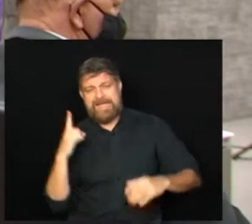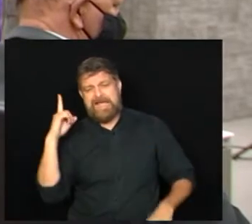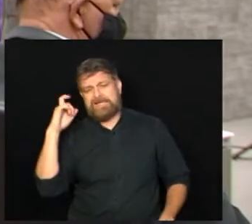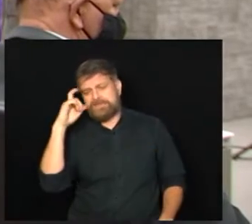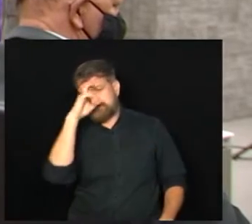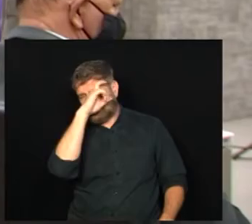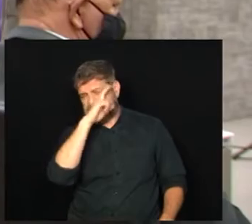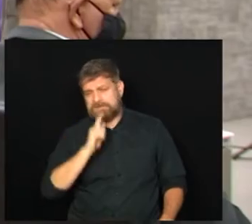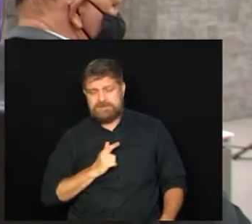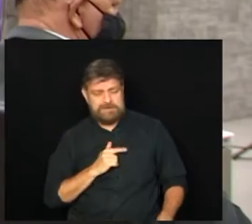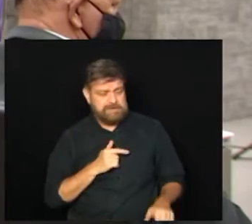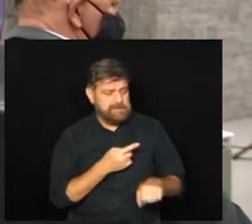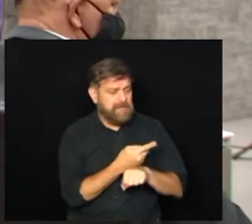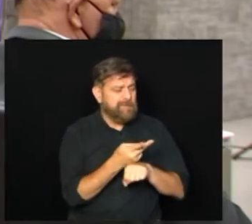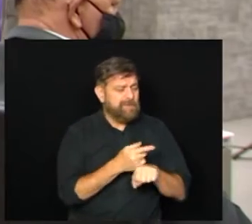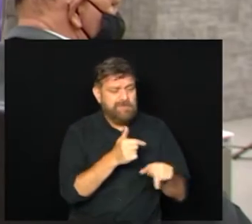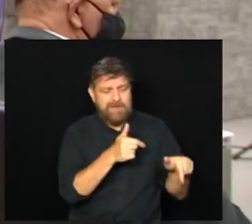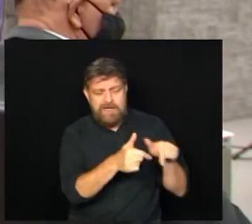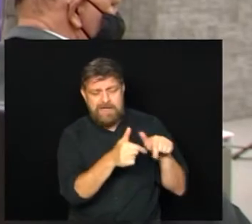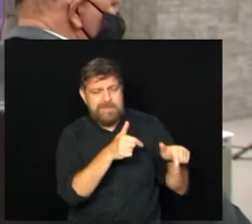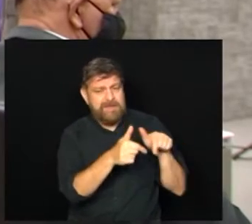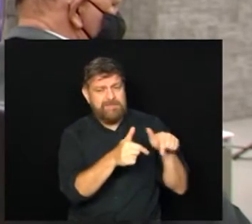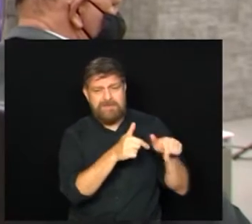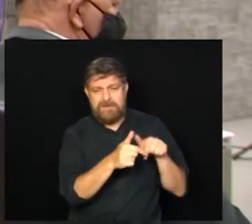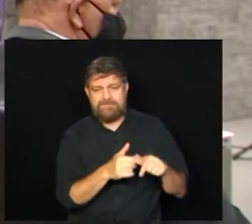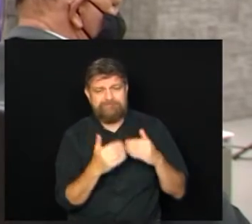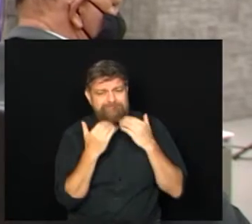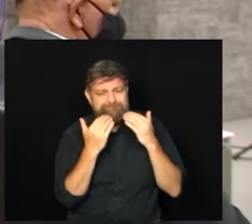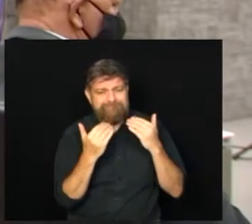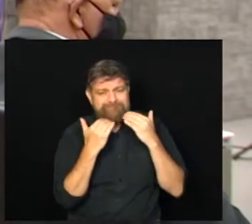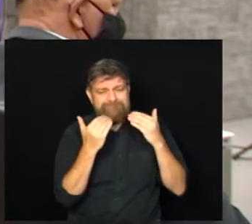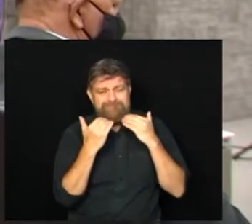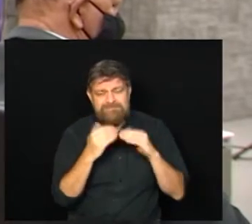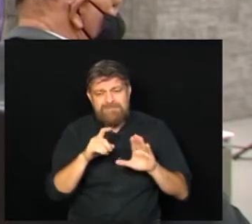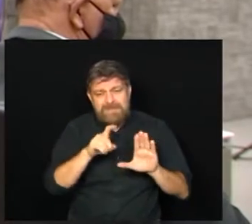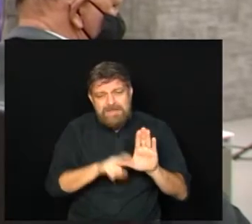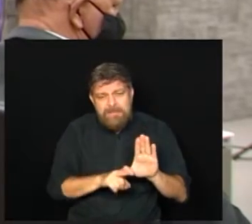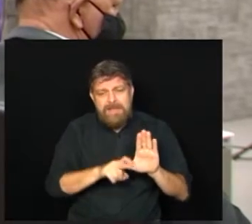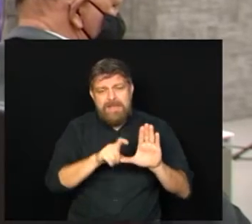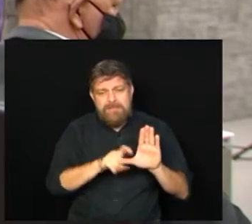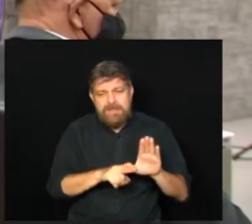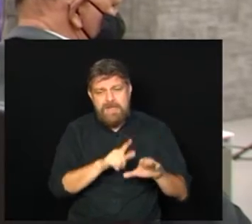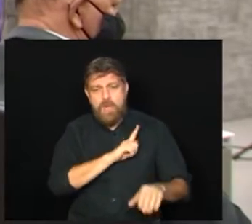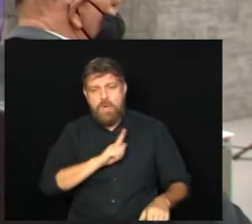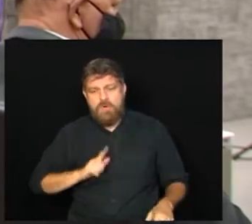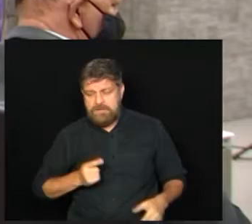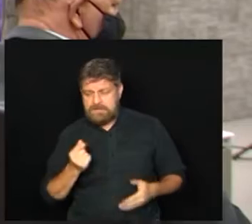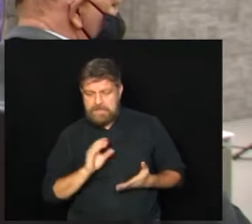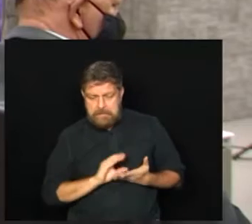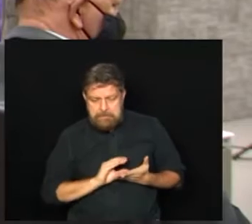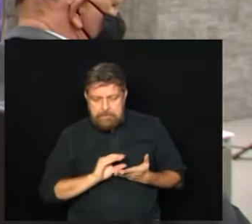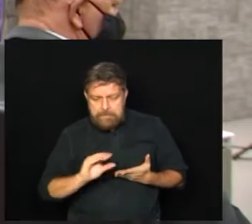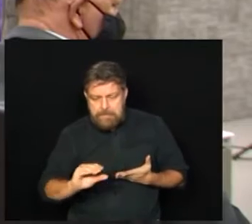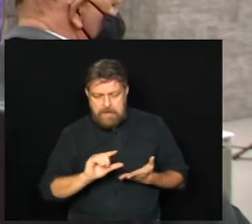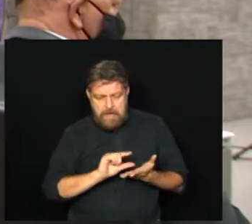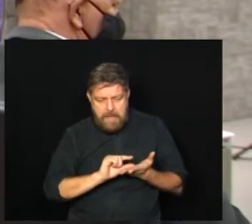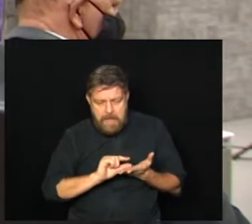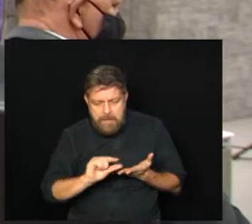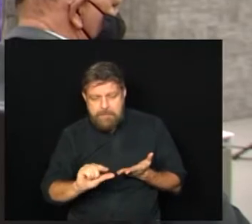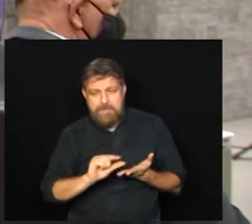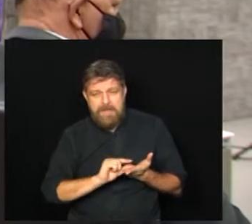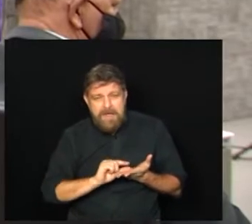dificuldade de encontrar emprego, de se manter em serviço e começou a depender de auxílios do governo. E isso